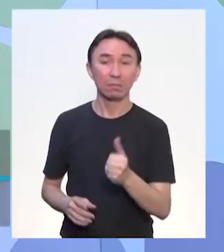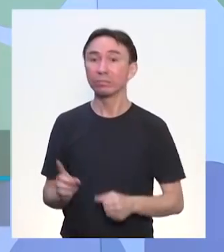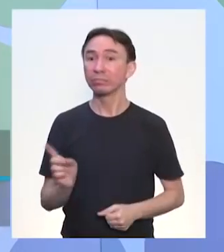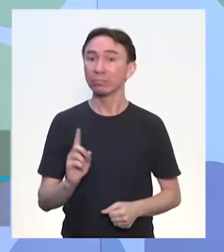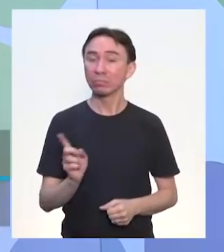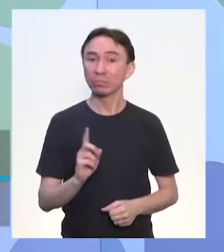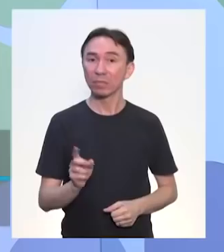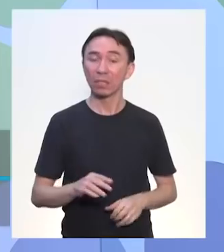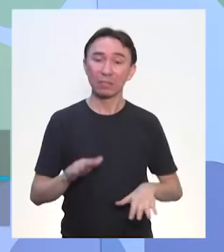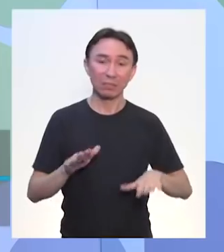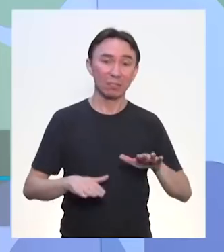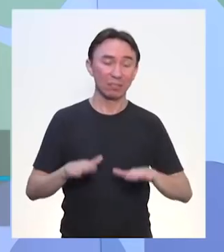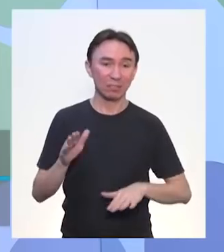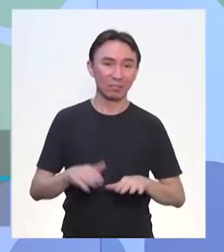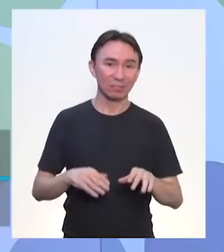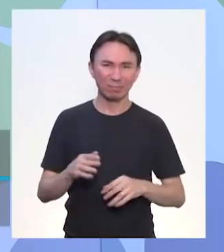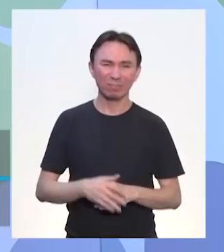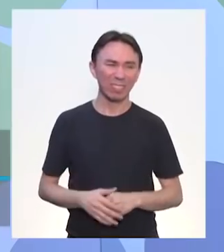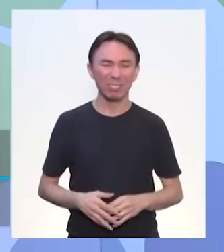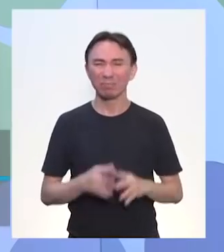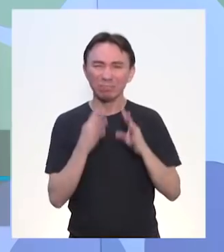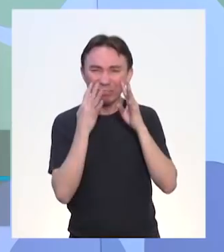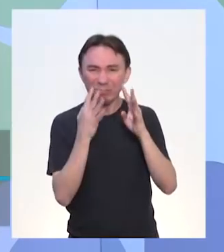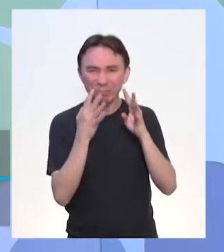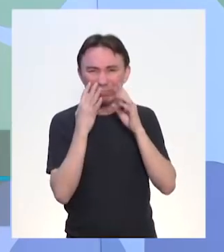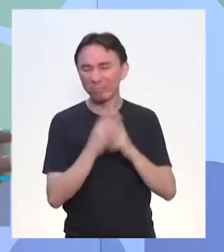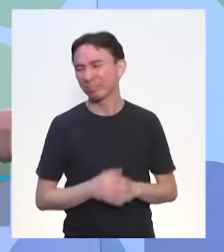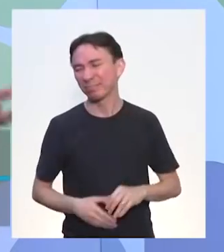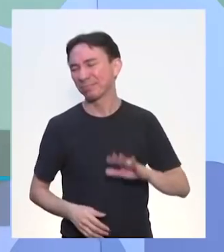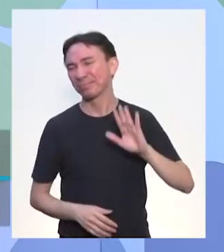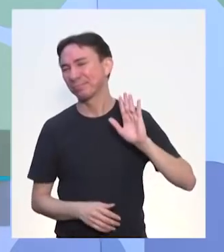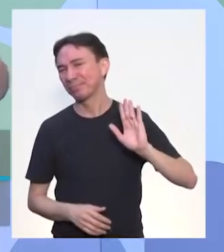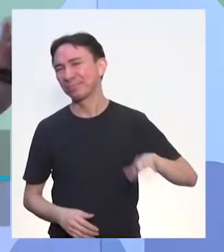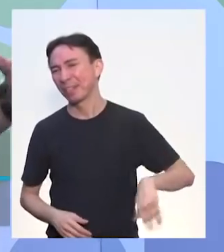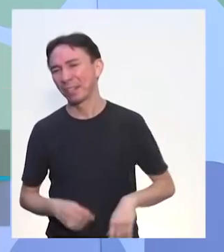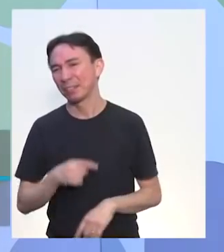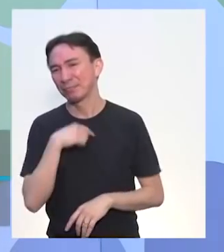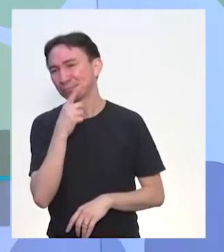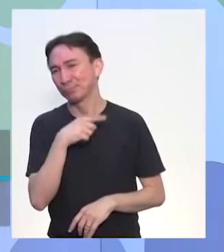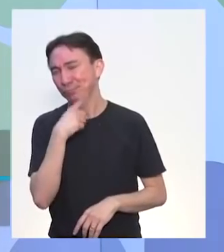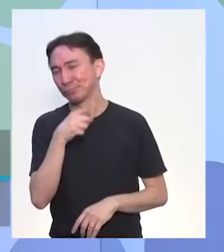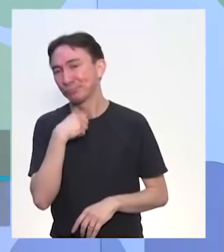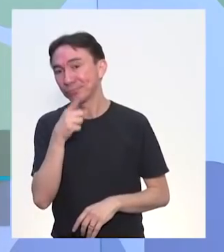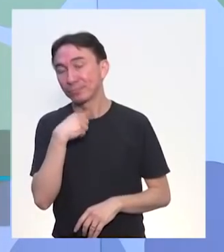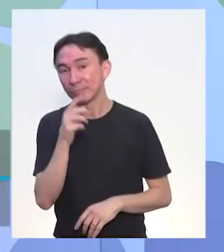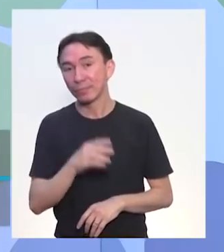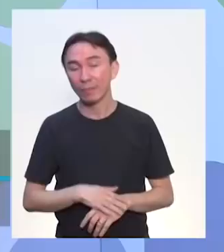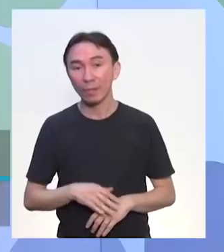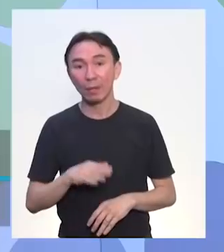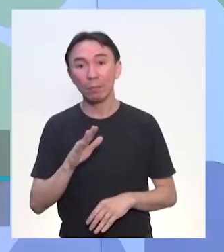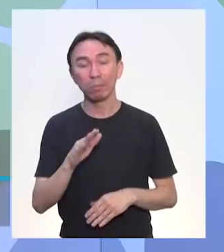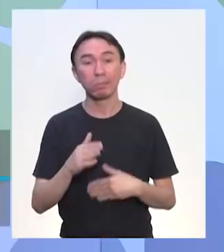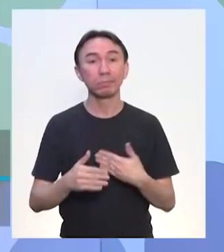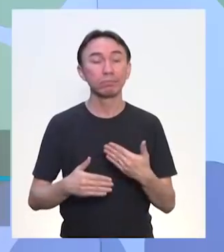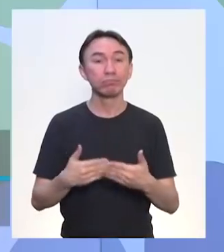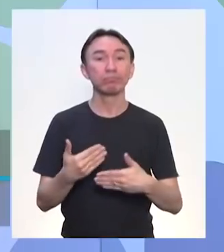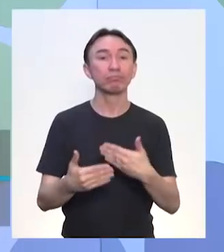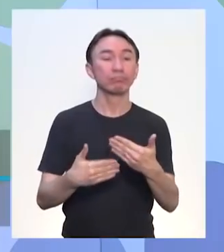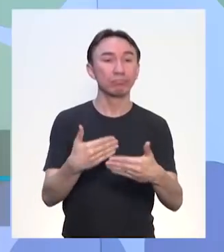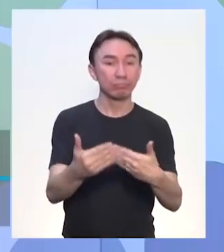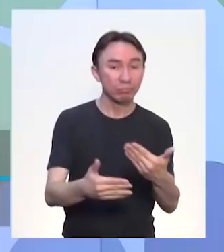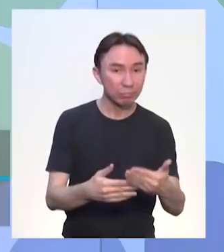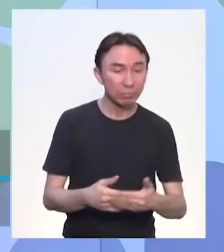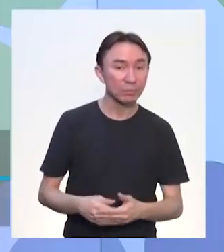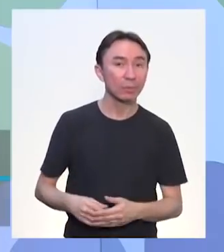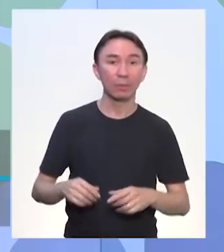muitas vezes, a gente não dá atenção a algo, fala, imagina, isso nunca vai acontecer, não vai rolar. E, ao contrário, a gente vai deixando, isso vai se enraizando, vai